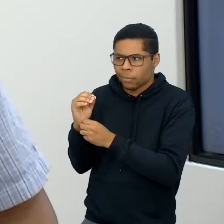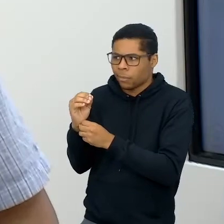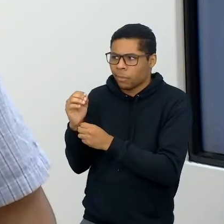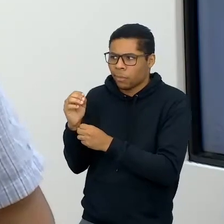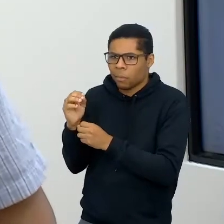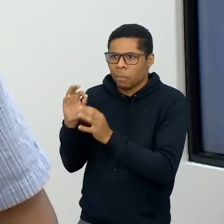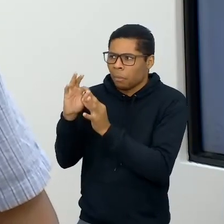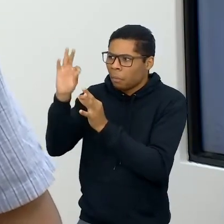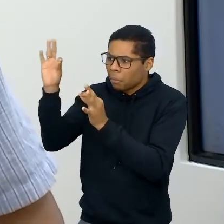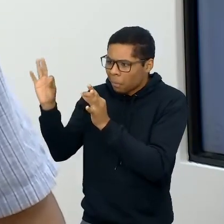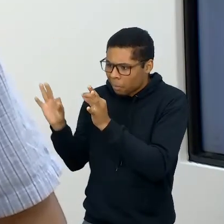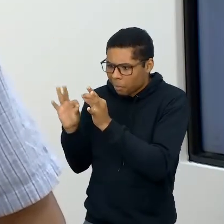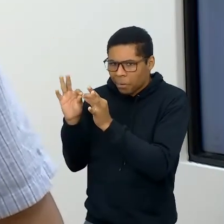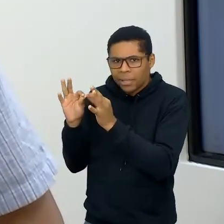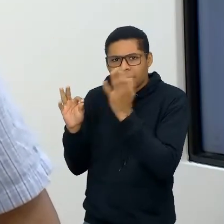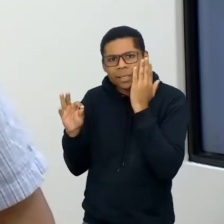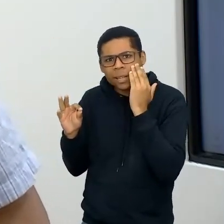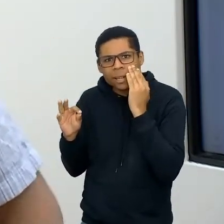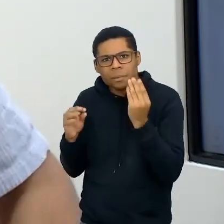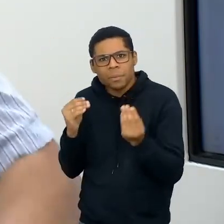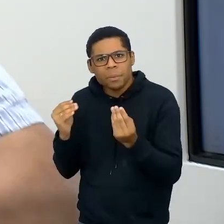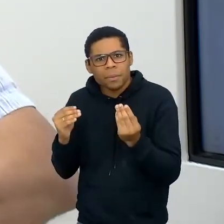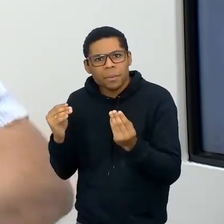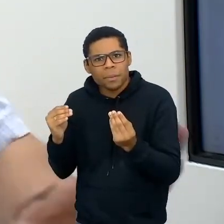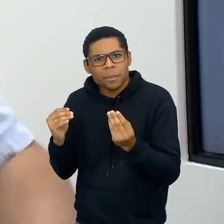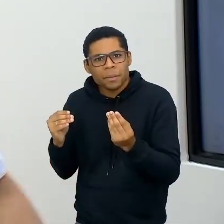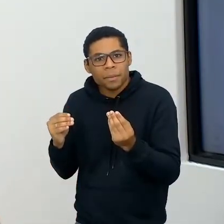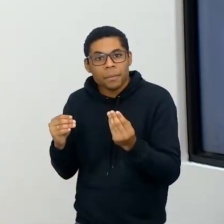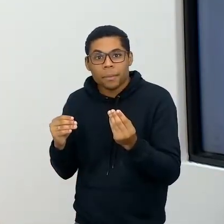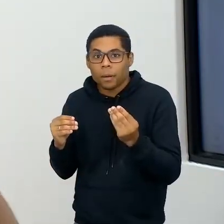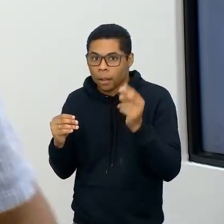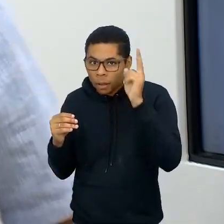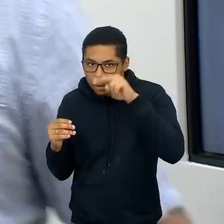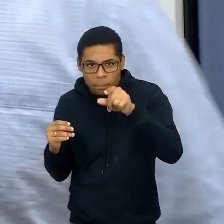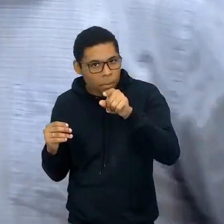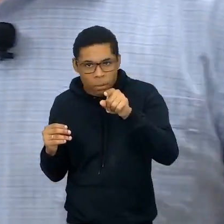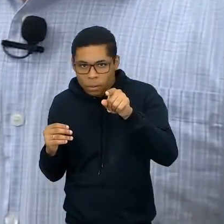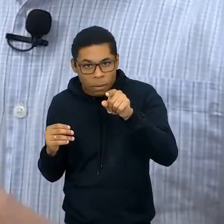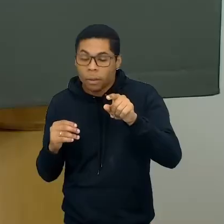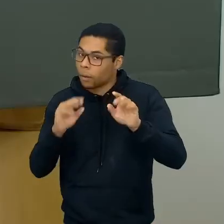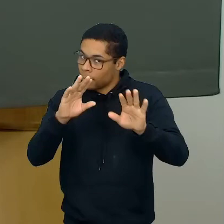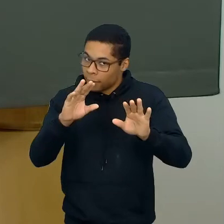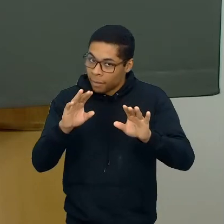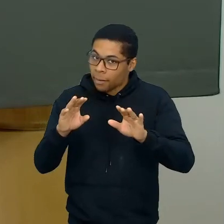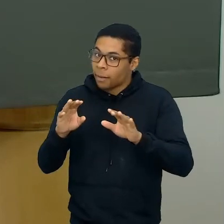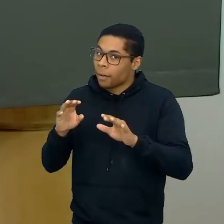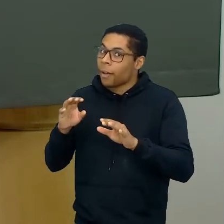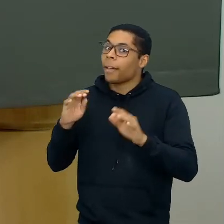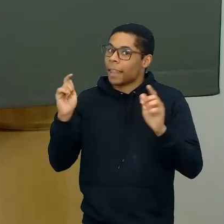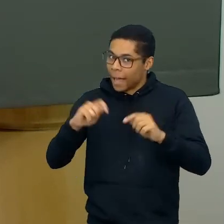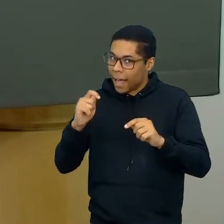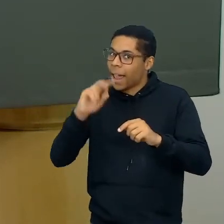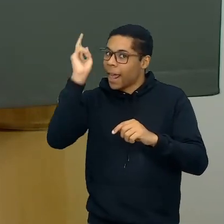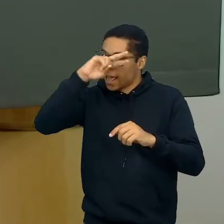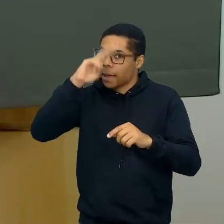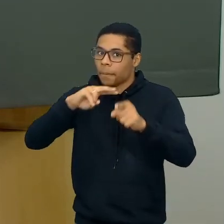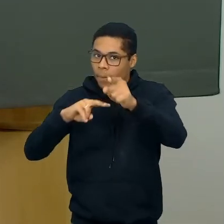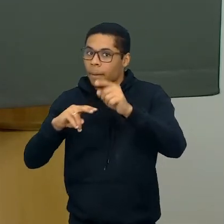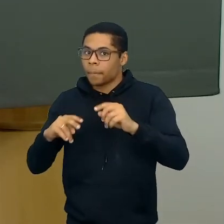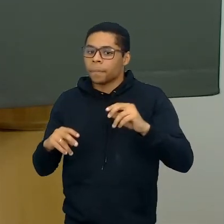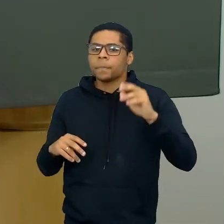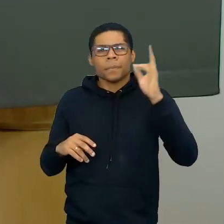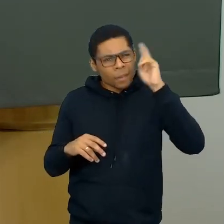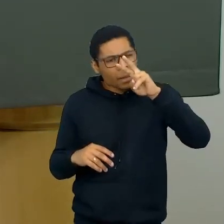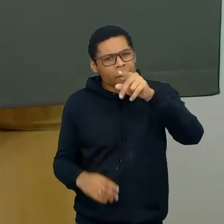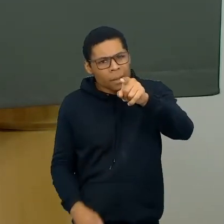disso? Vamos recordar isso hoje. Você sabe por quê? Aqui no nosso protótipo a gente já resolveu. A gente vai para outra parte que é a iluminação.